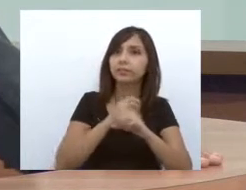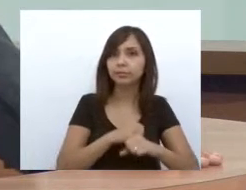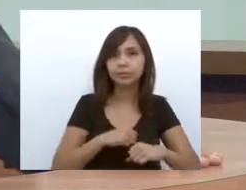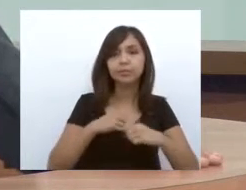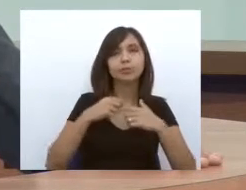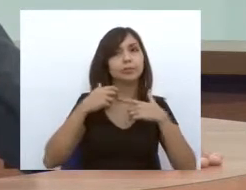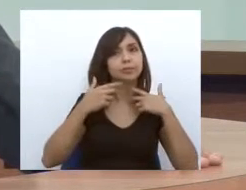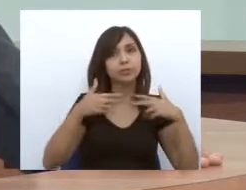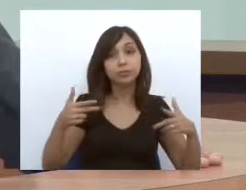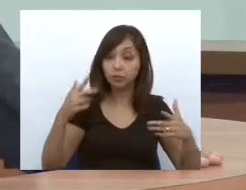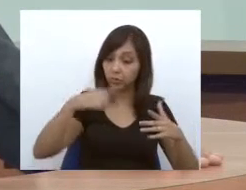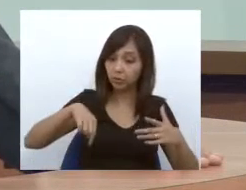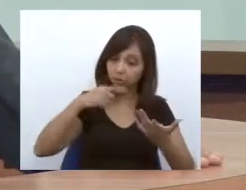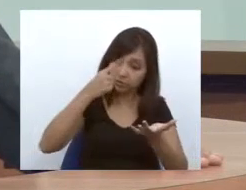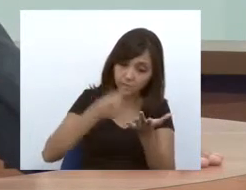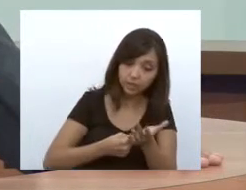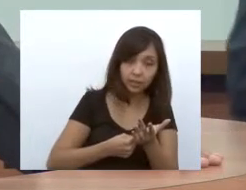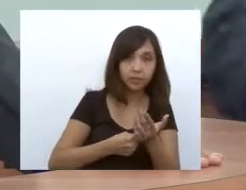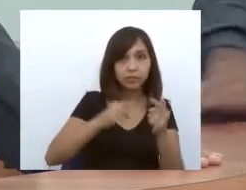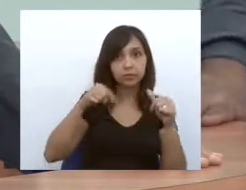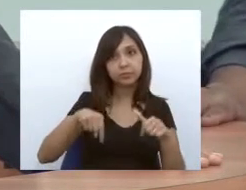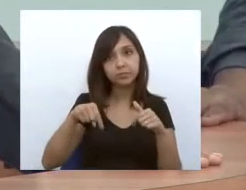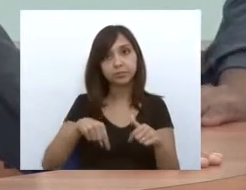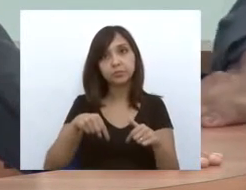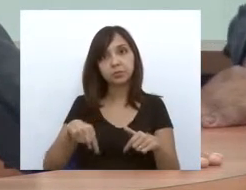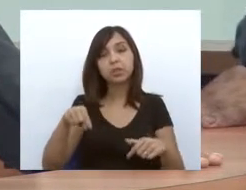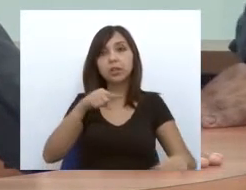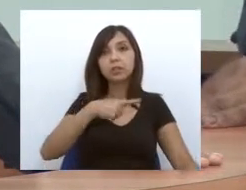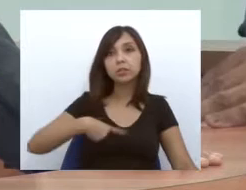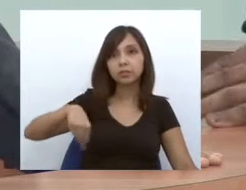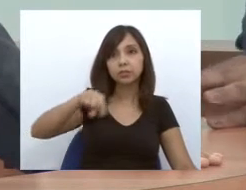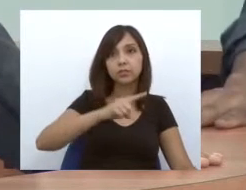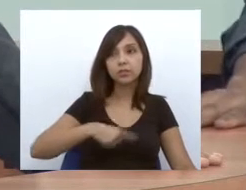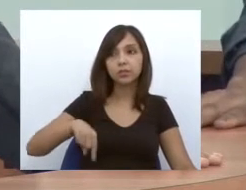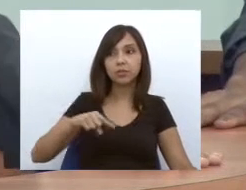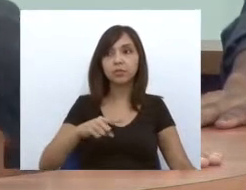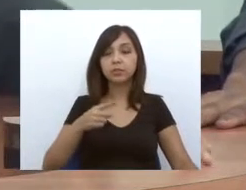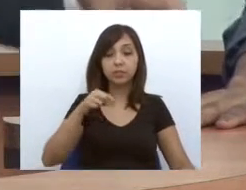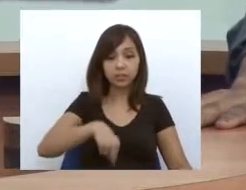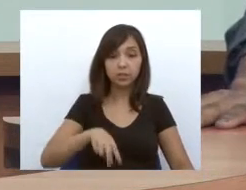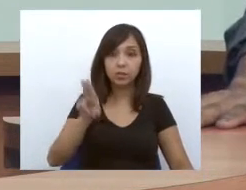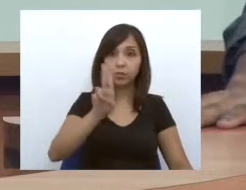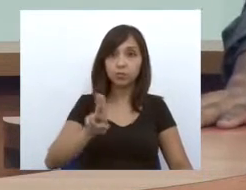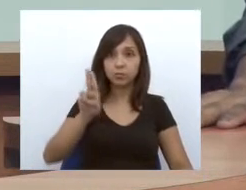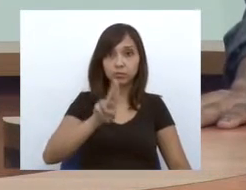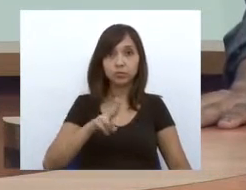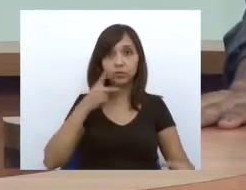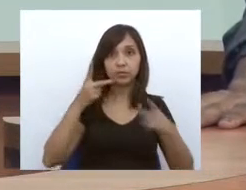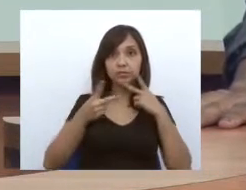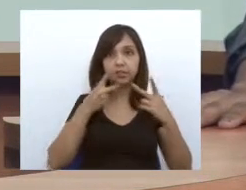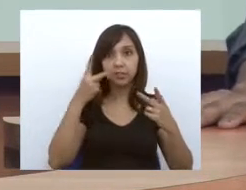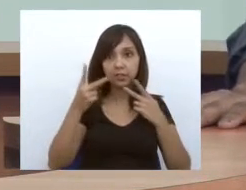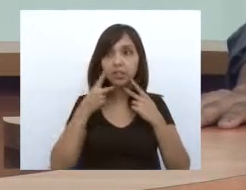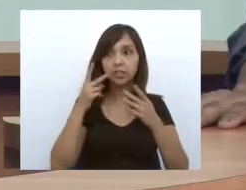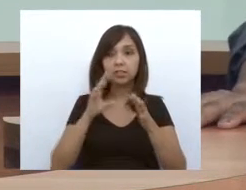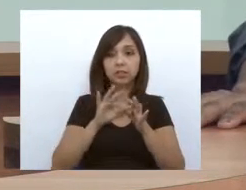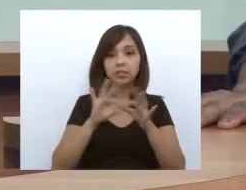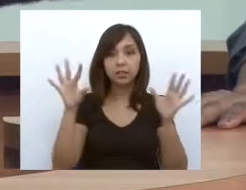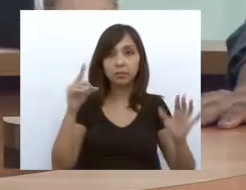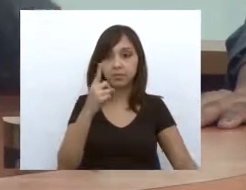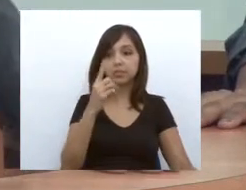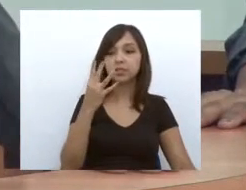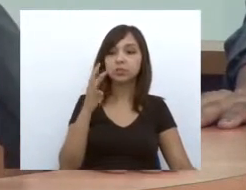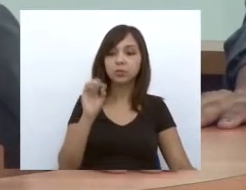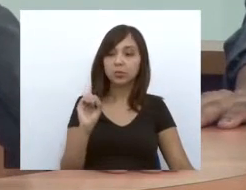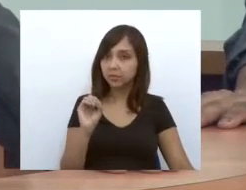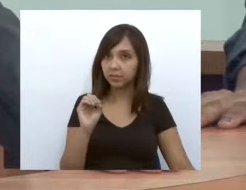Nós fizemos um acordo aqui que nós não iríamos usar da fala para deliberar os